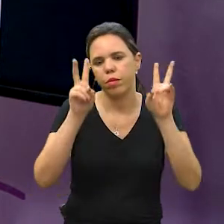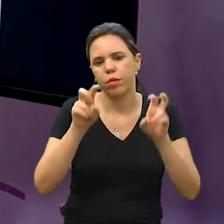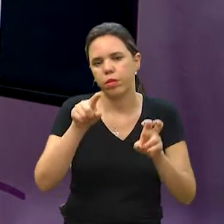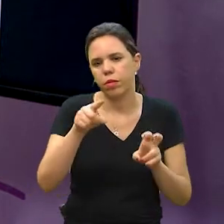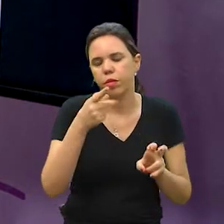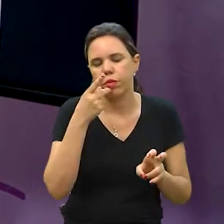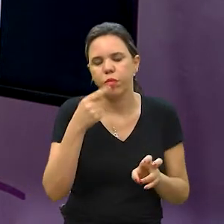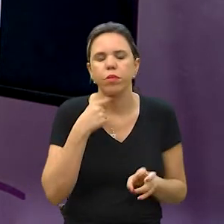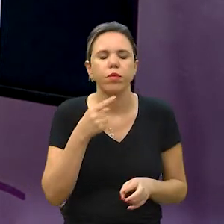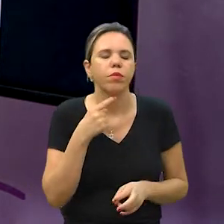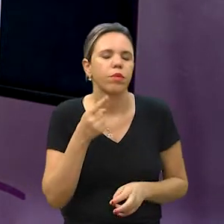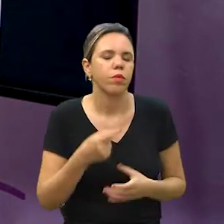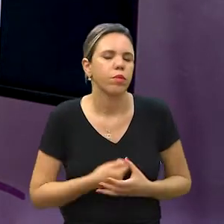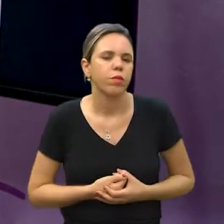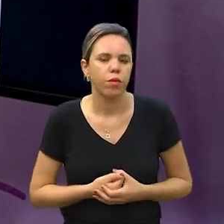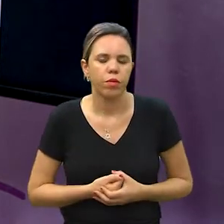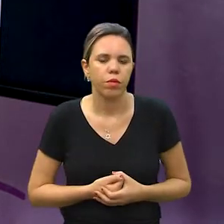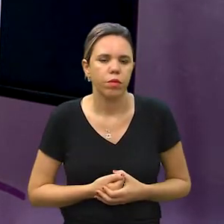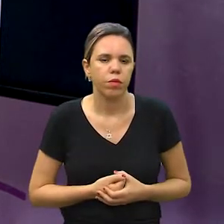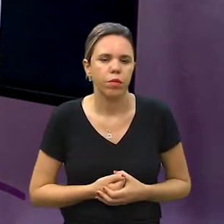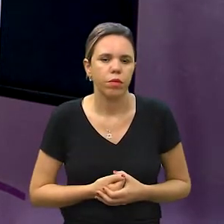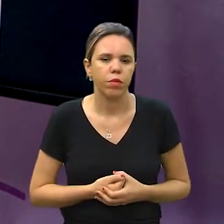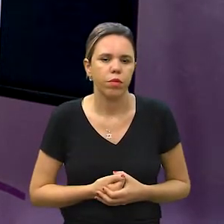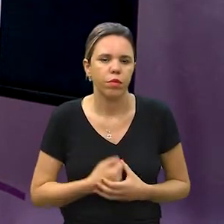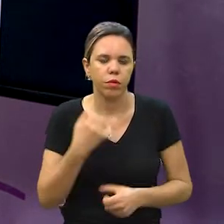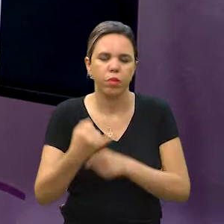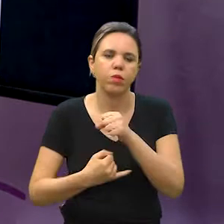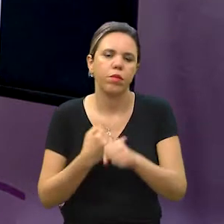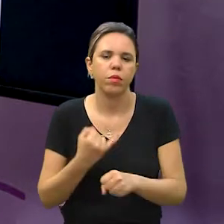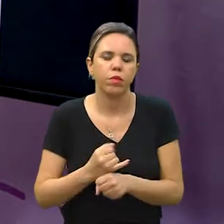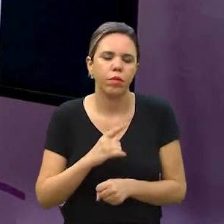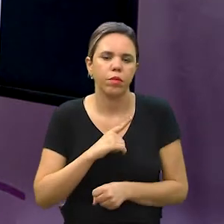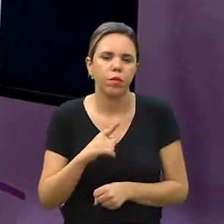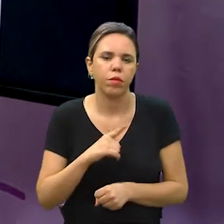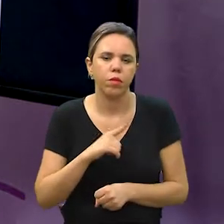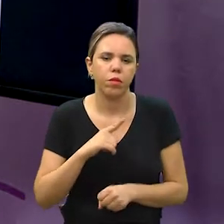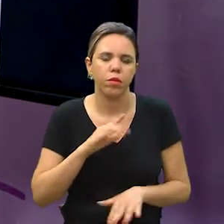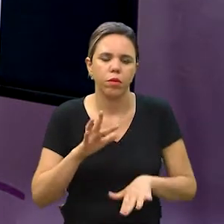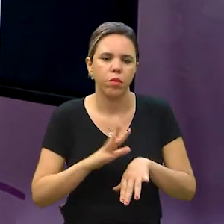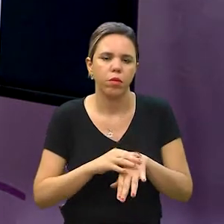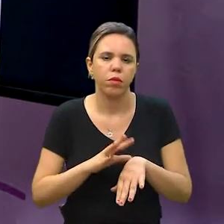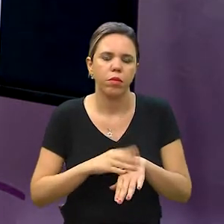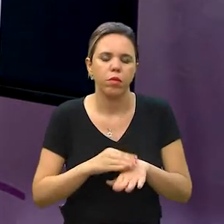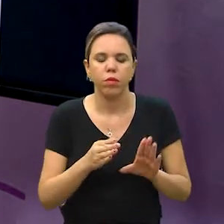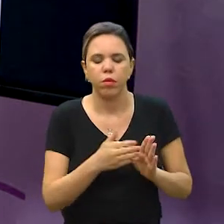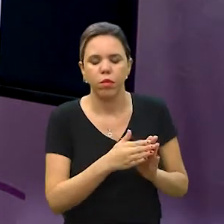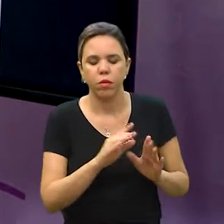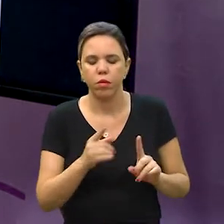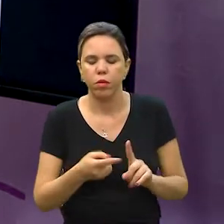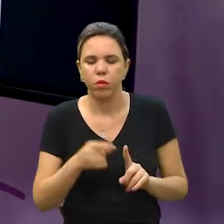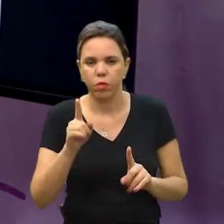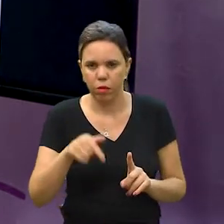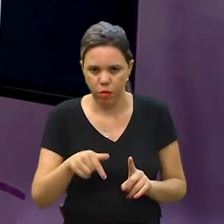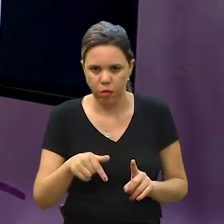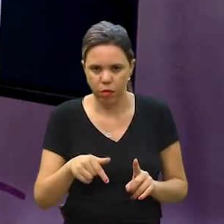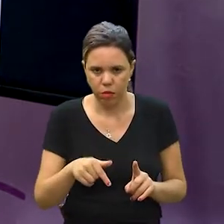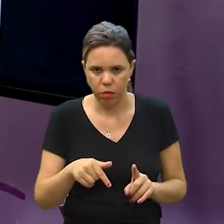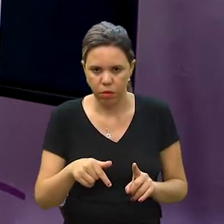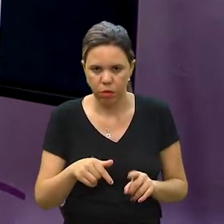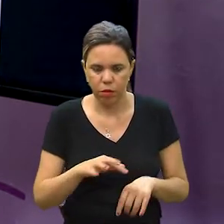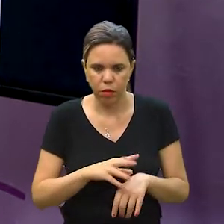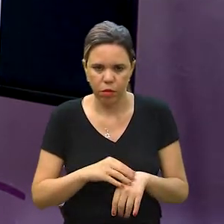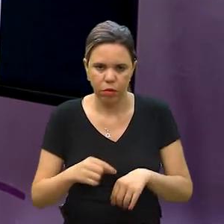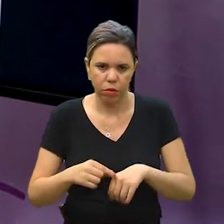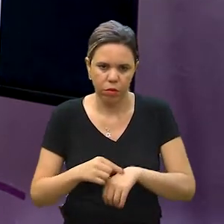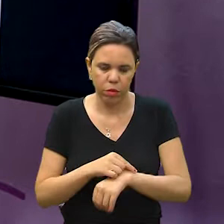o tema, eu queria que a senhora me tirasse a dúvida. Estava Pois lá não. na internet que existem alguns tipos de trombose na gravidez. É exatamente isso?